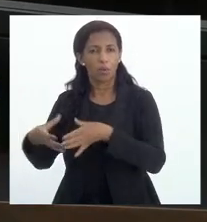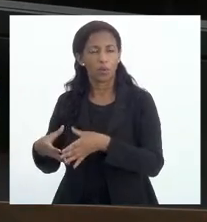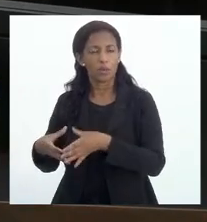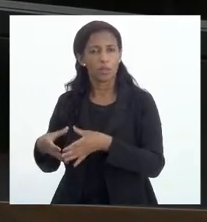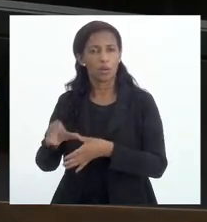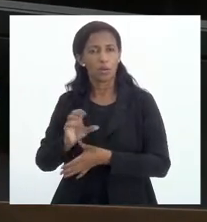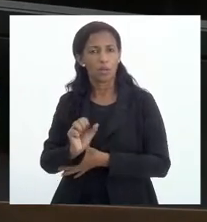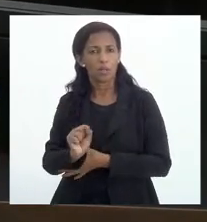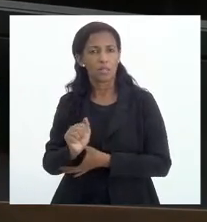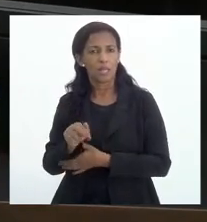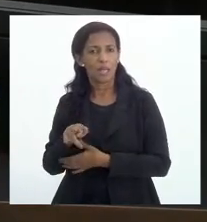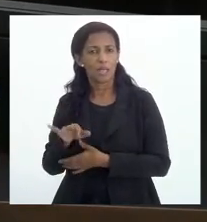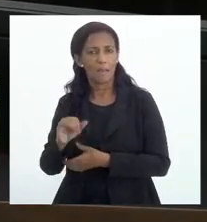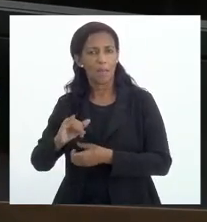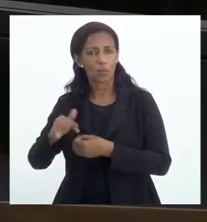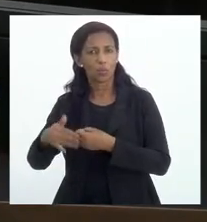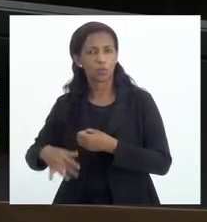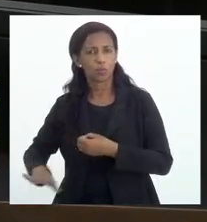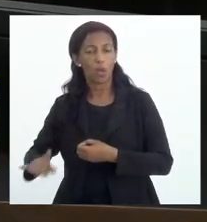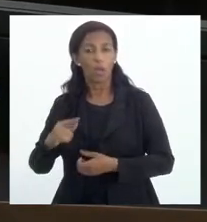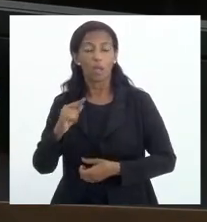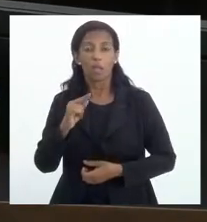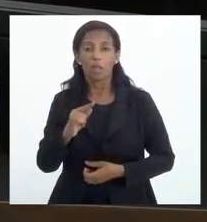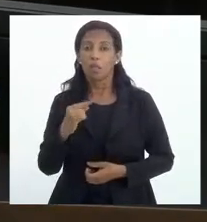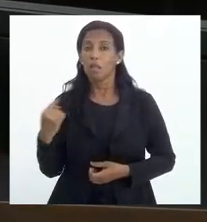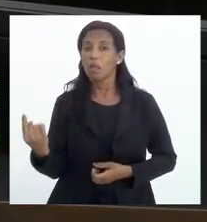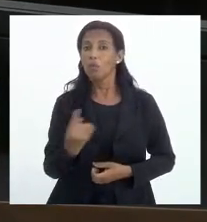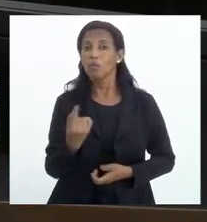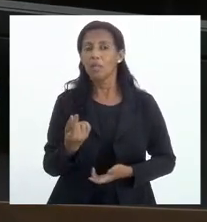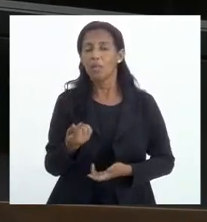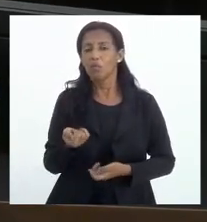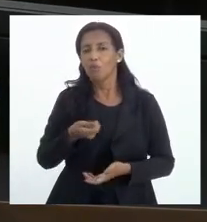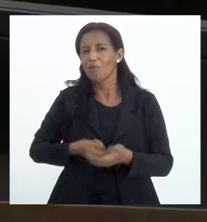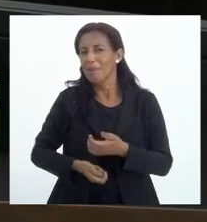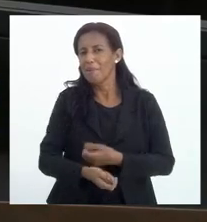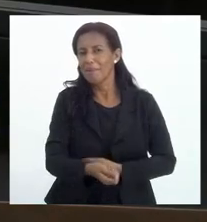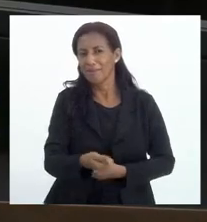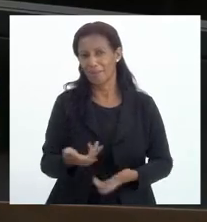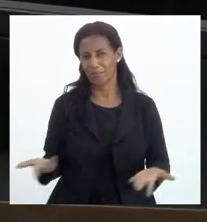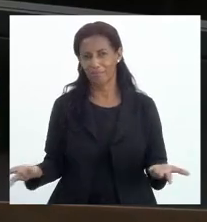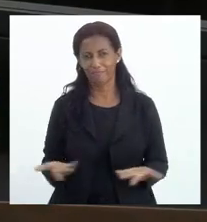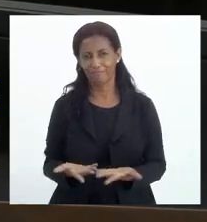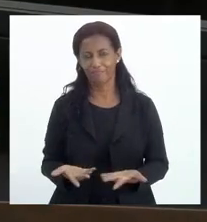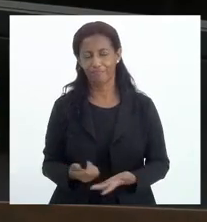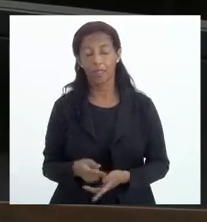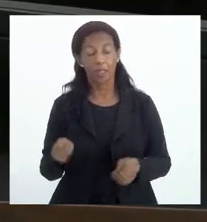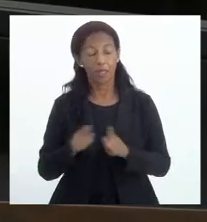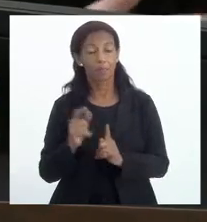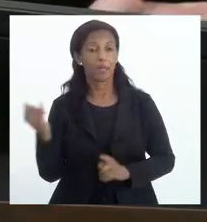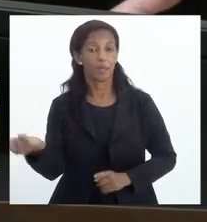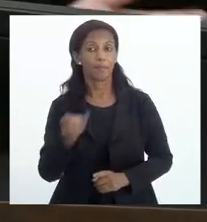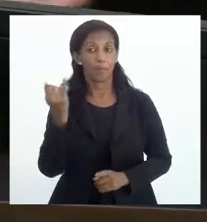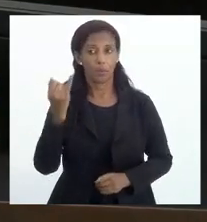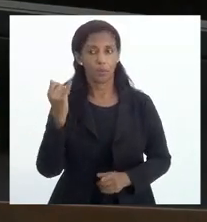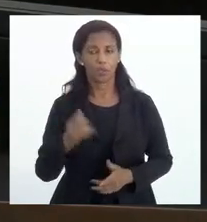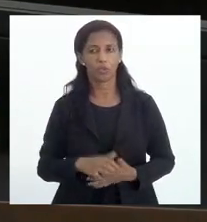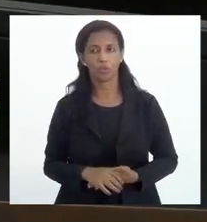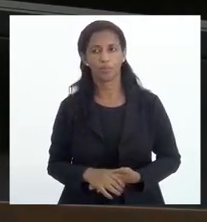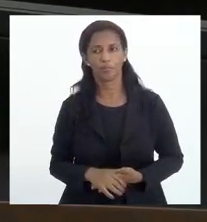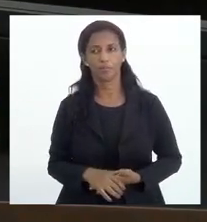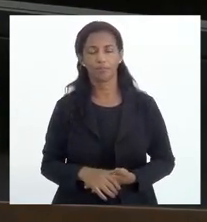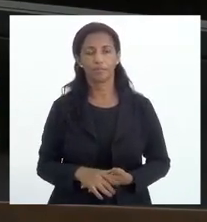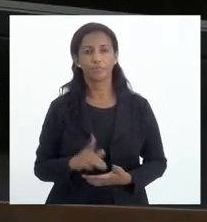saneamento, nós não teremos condições de fazer aplicação para isso. Tá? E é até importante, e aqui, deputado, eu vou